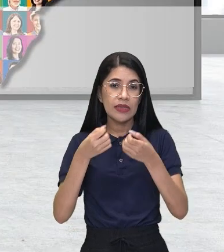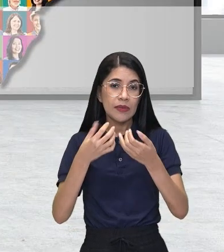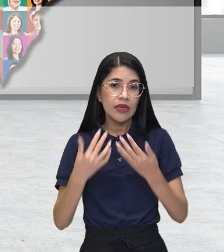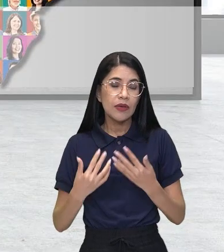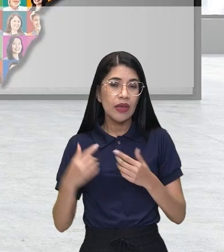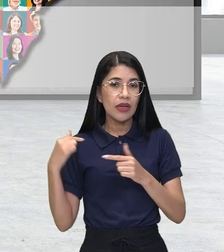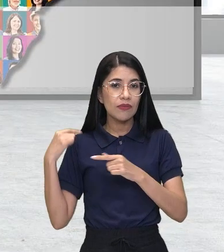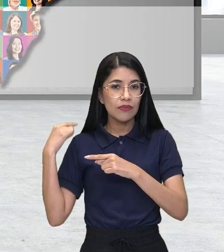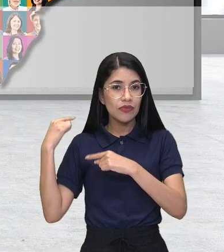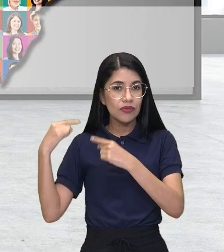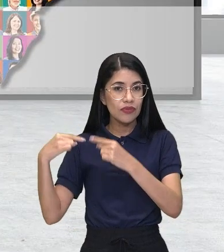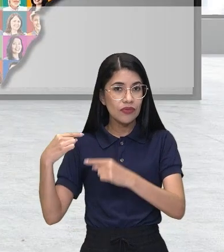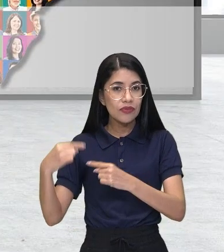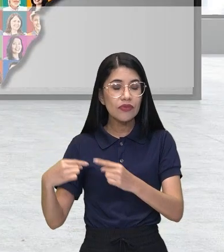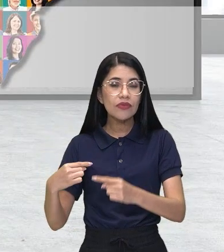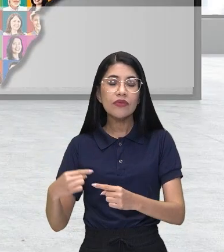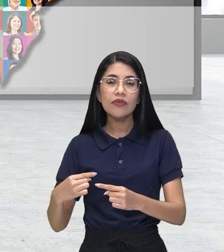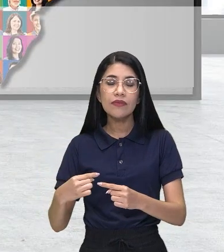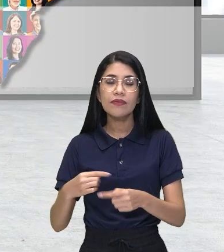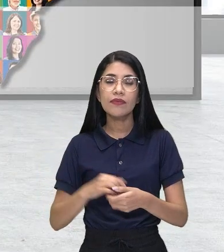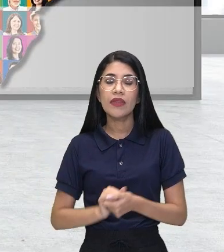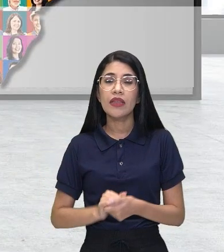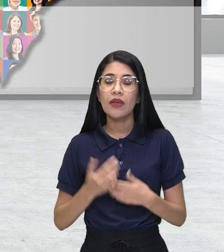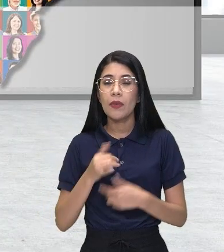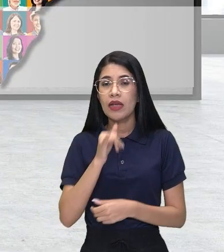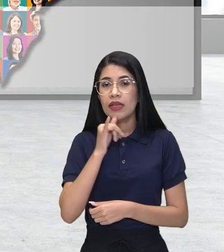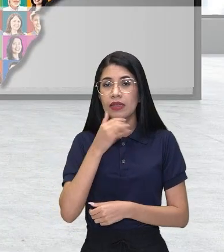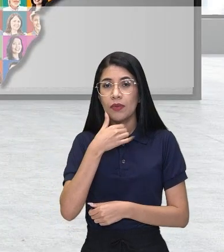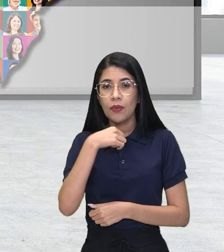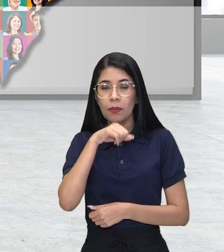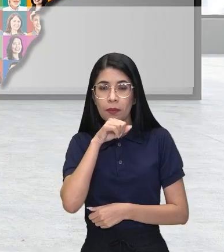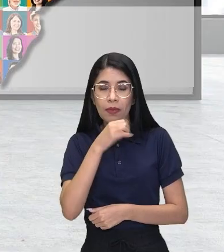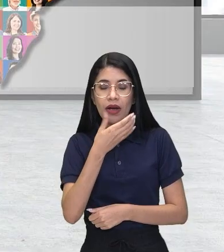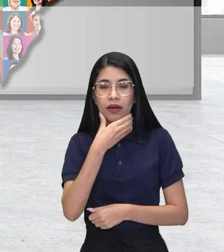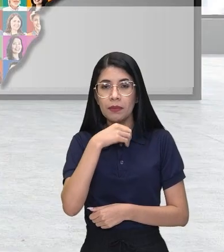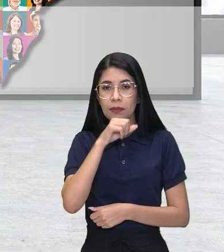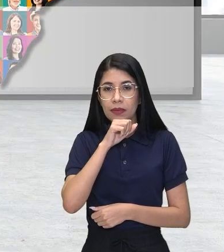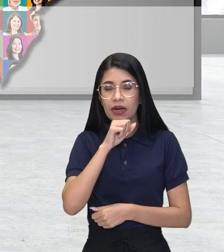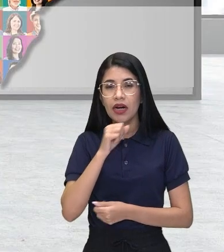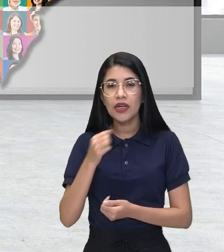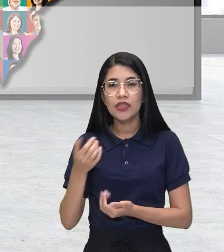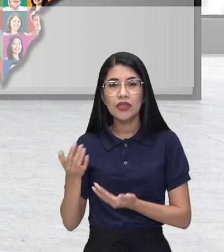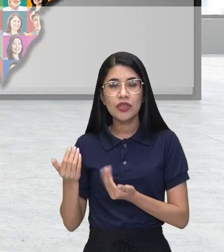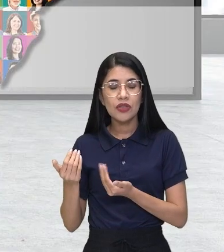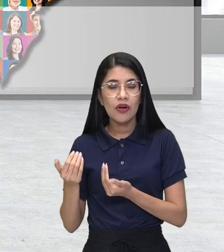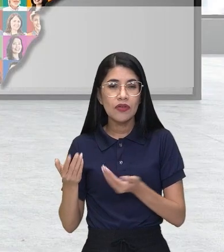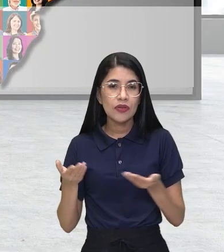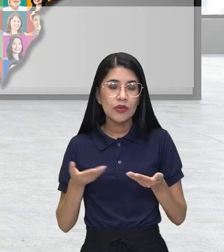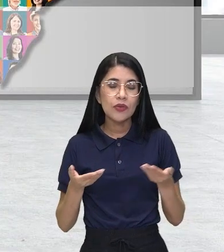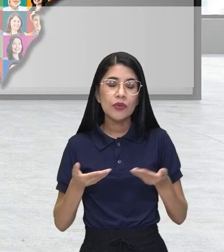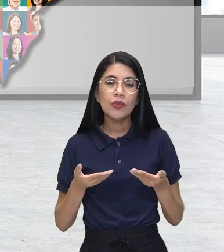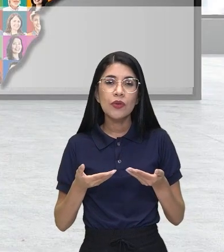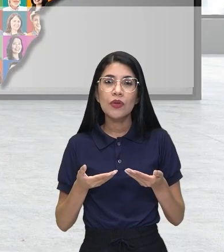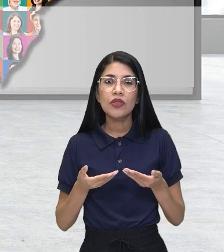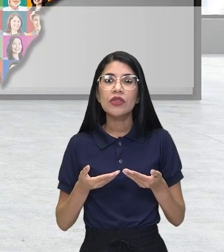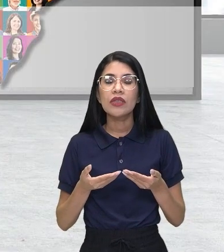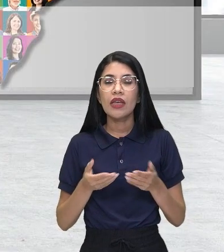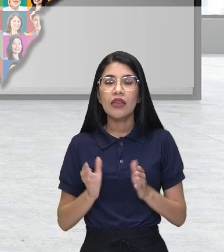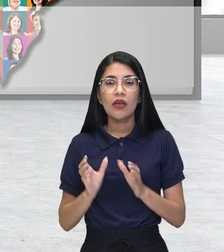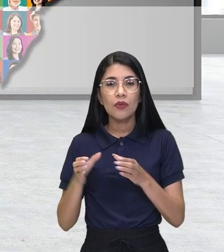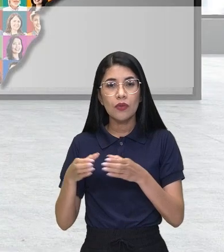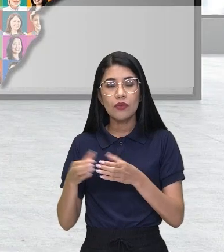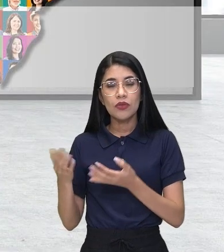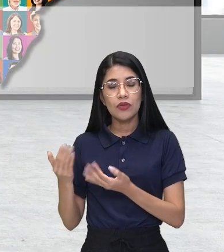Com certeza as gerações dos pais, dos avós, dos jovens de hoje, esses que estão hoje nessa categoria de